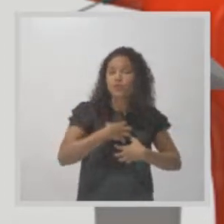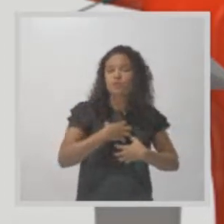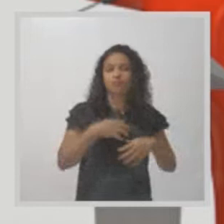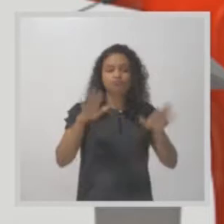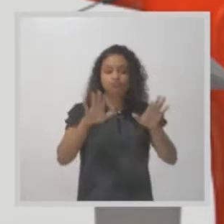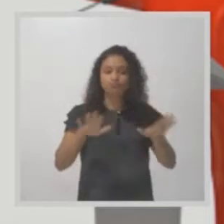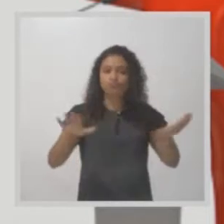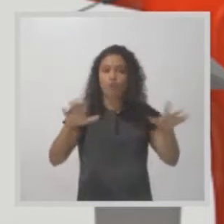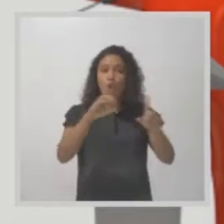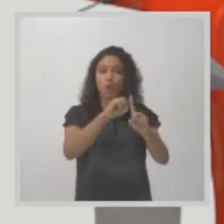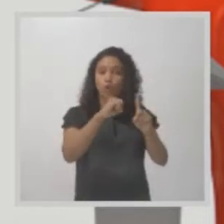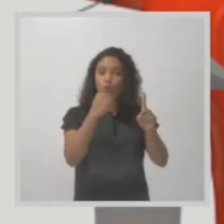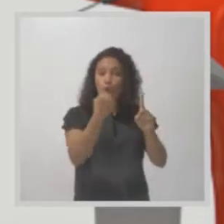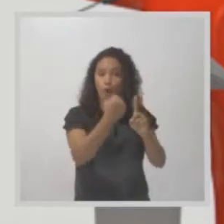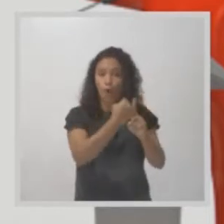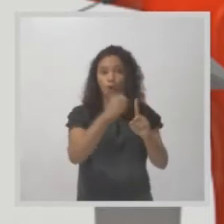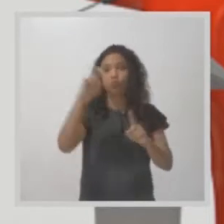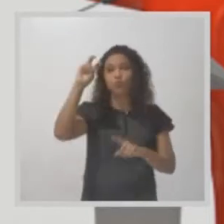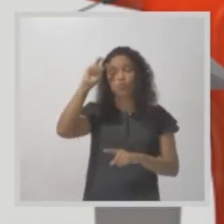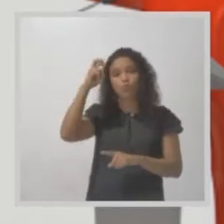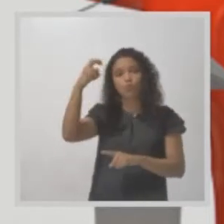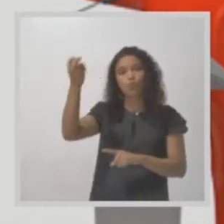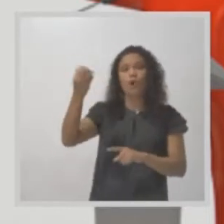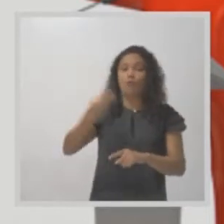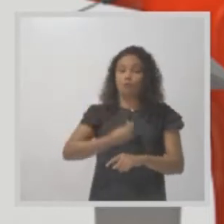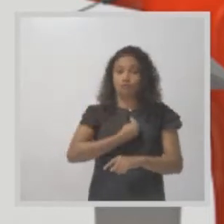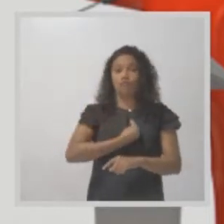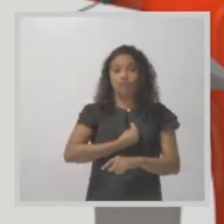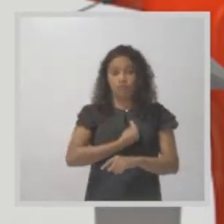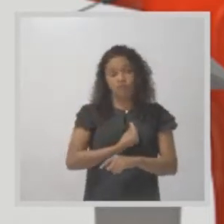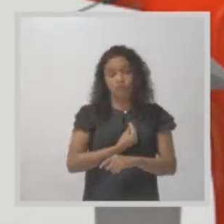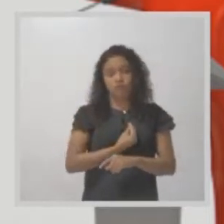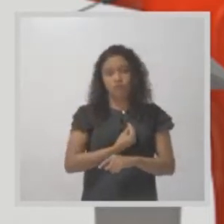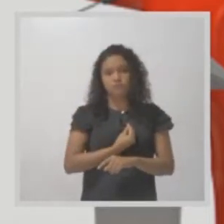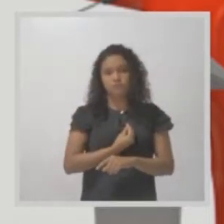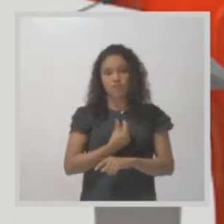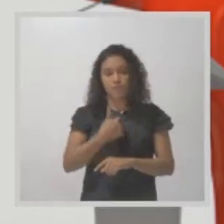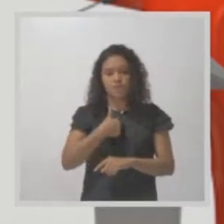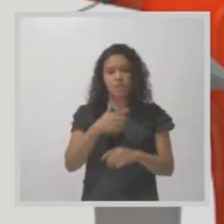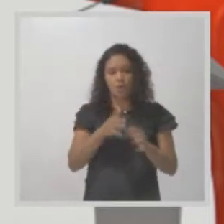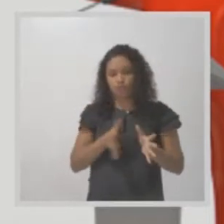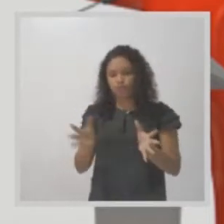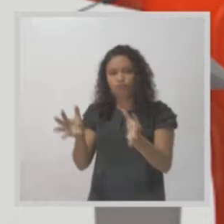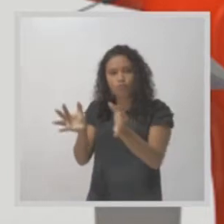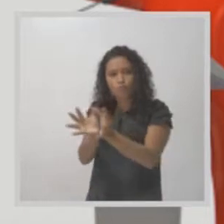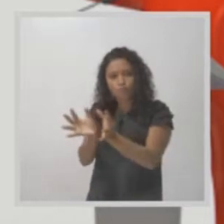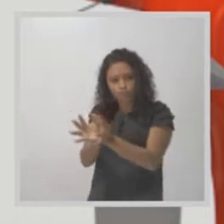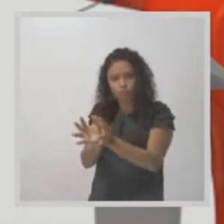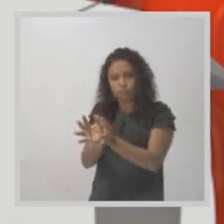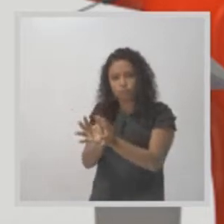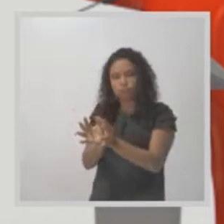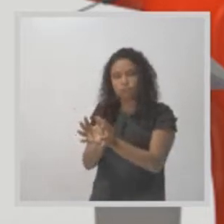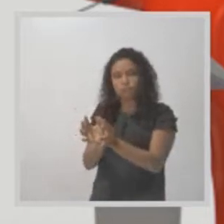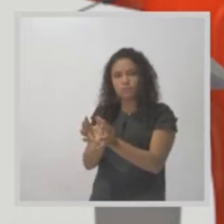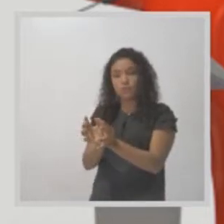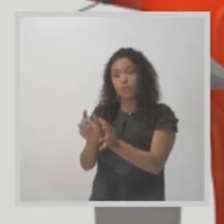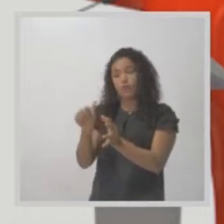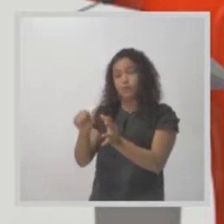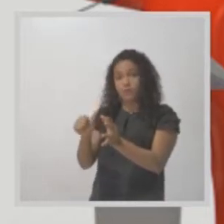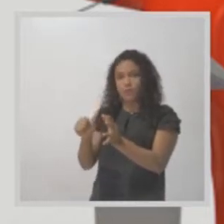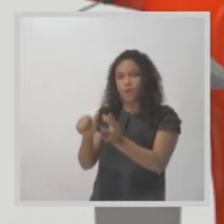sociocultural em que vive e etc. Se eu pertenço a um determinado grupo, com certeza